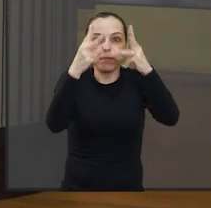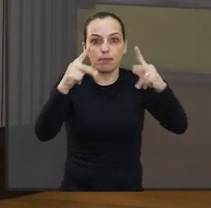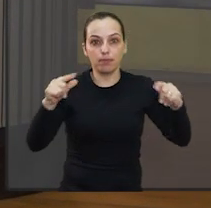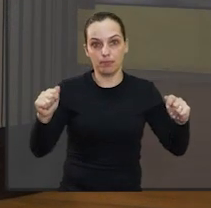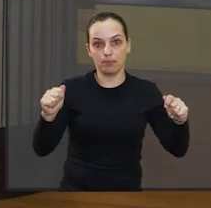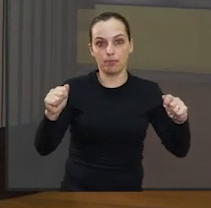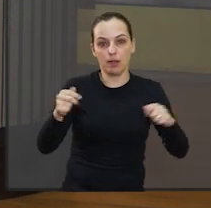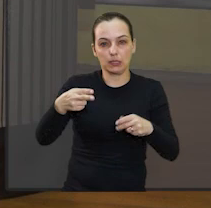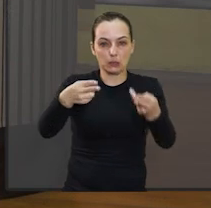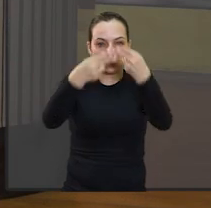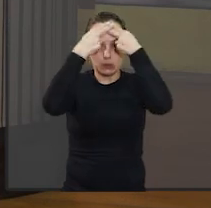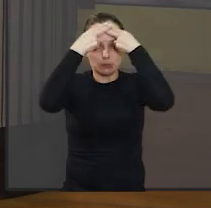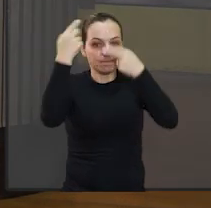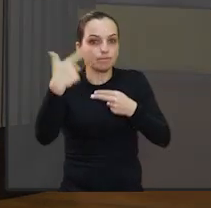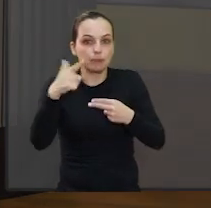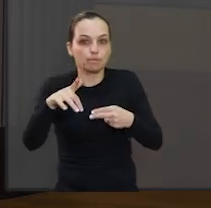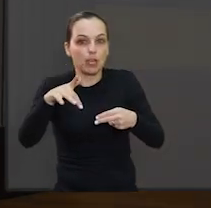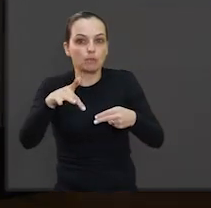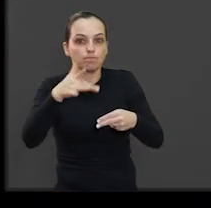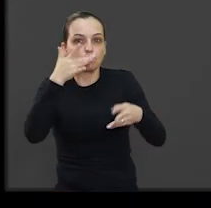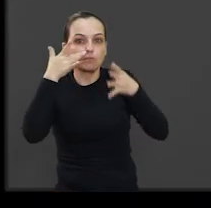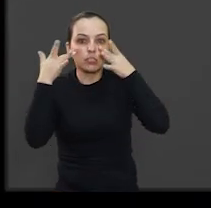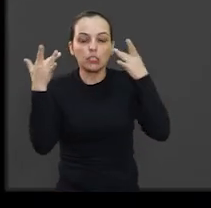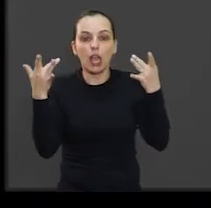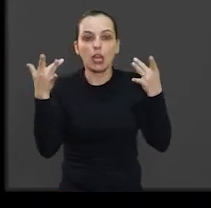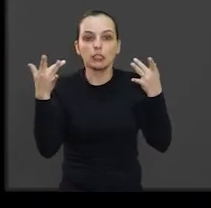teatro tem que ser sempre prazerosa.